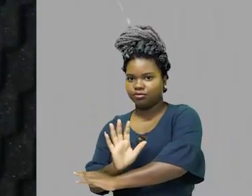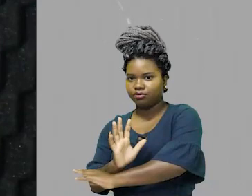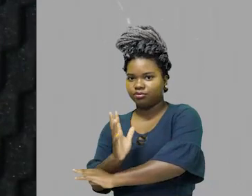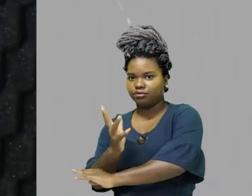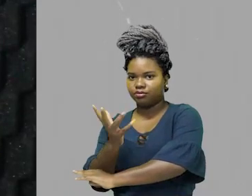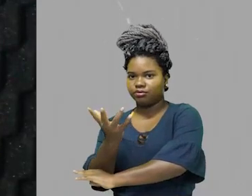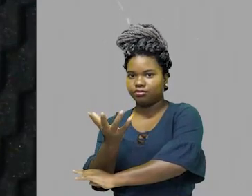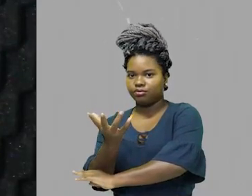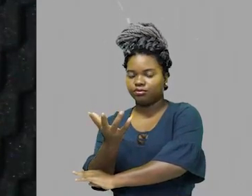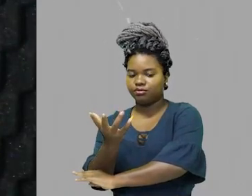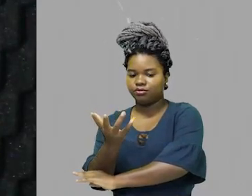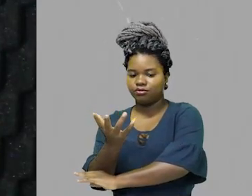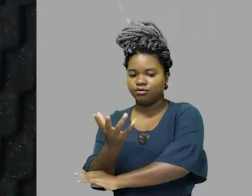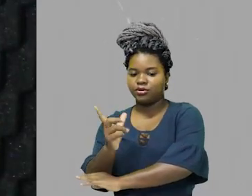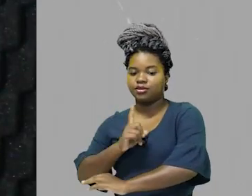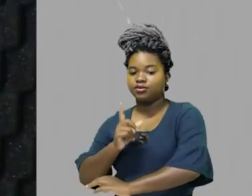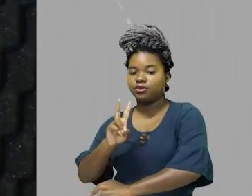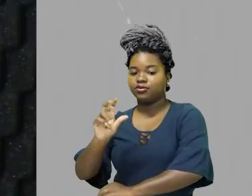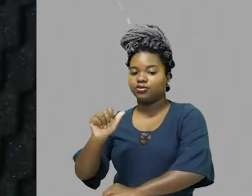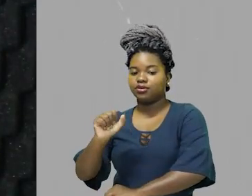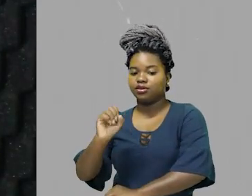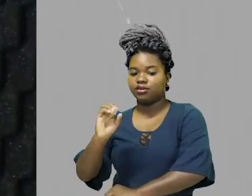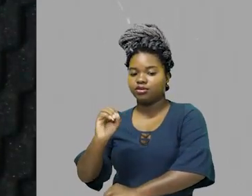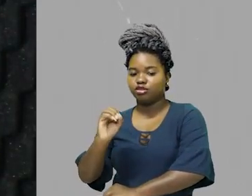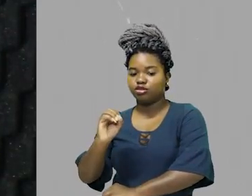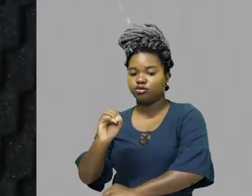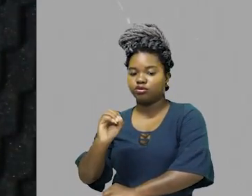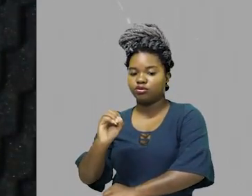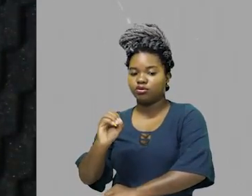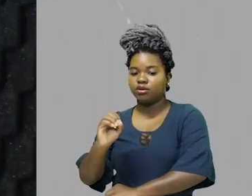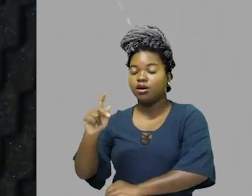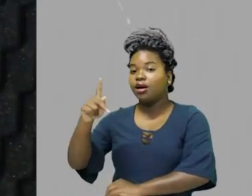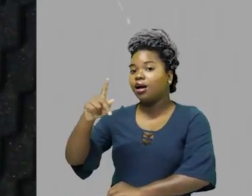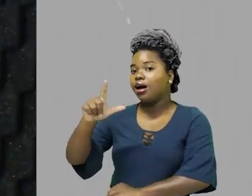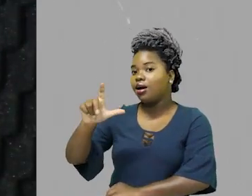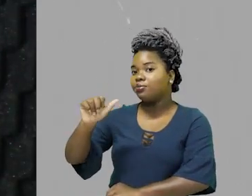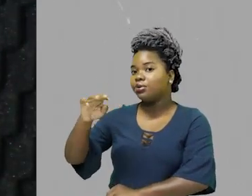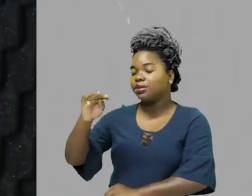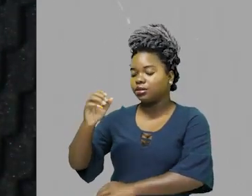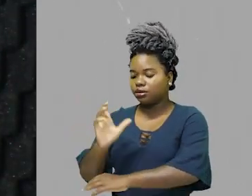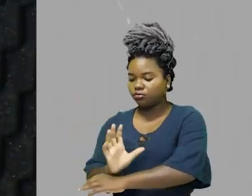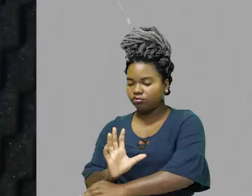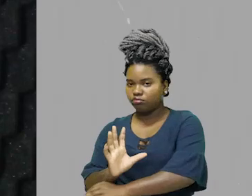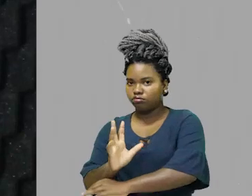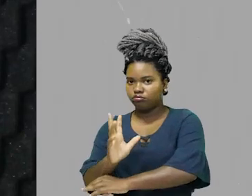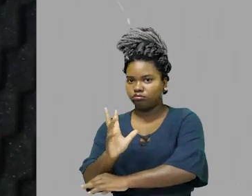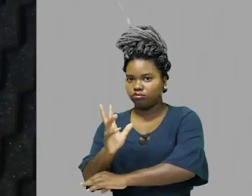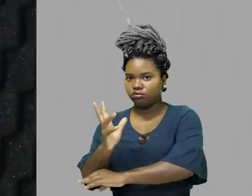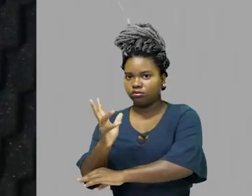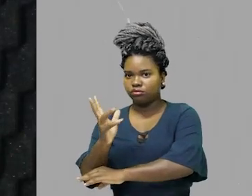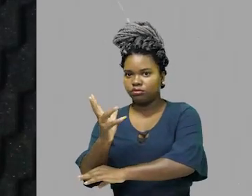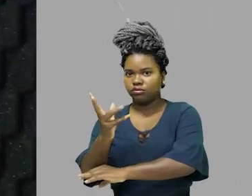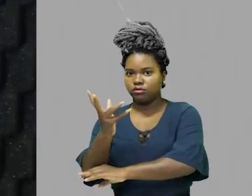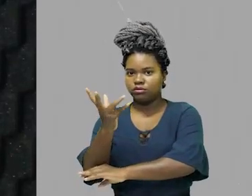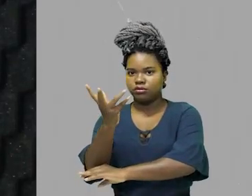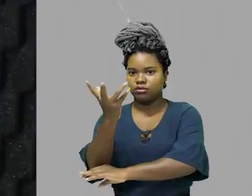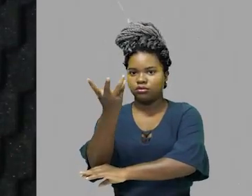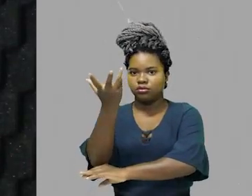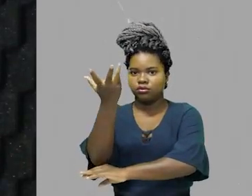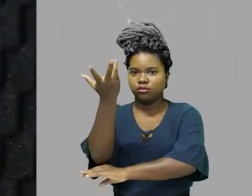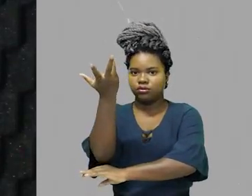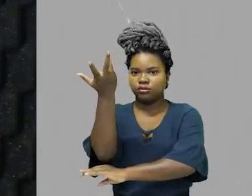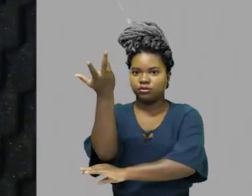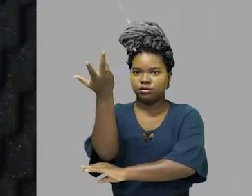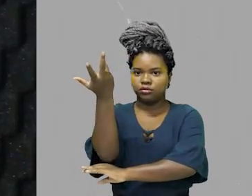vasos condutores, nós temos aqui um aumento no tamanho da estatura desses vegetais, que a